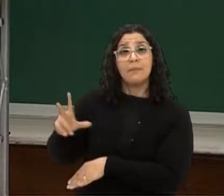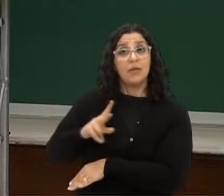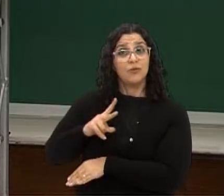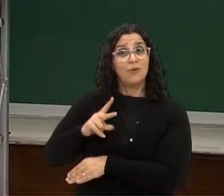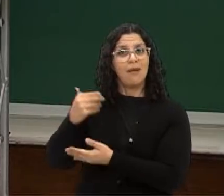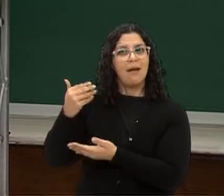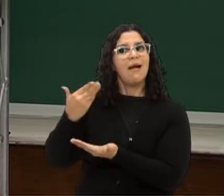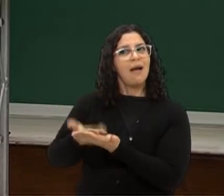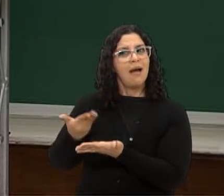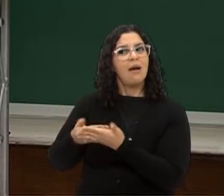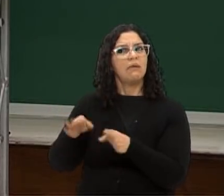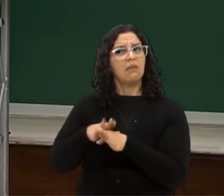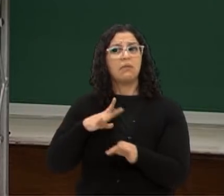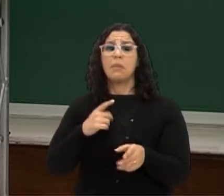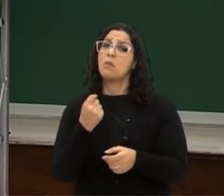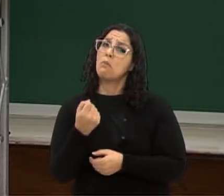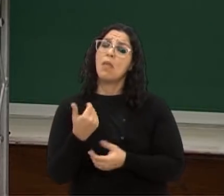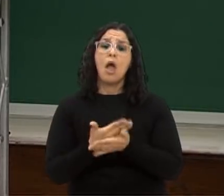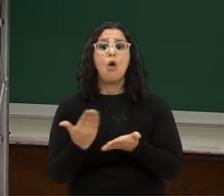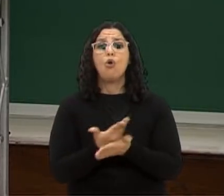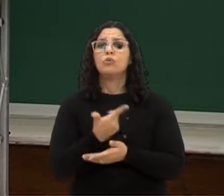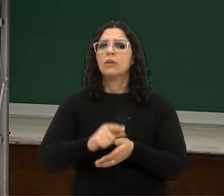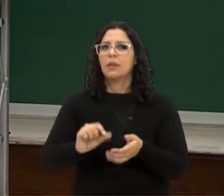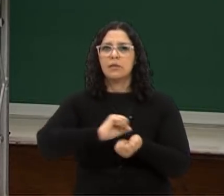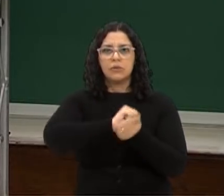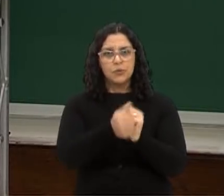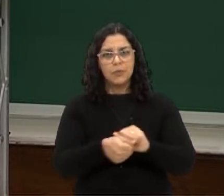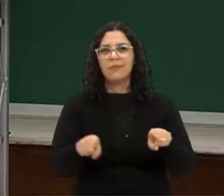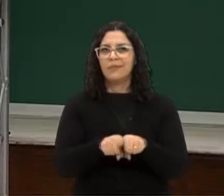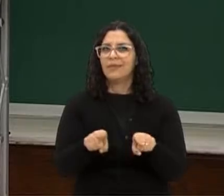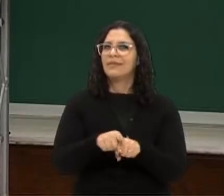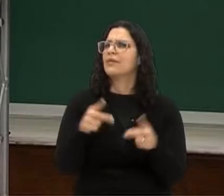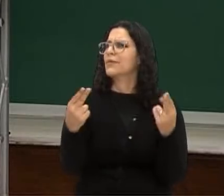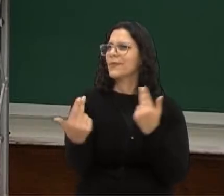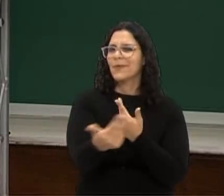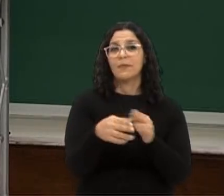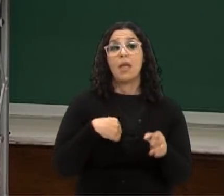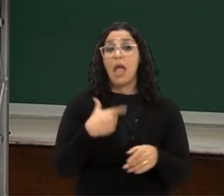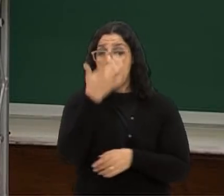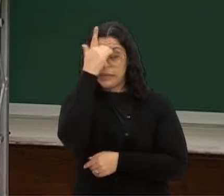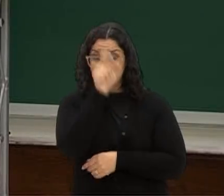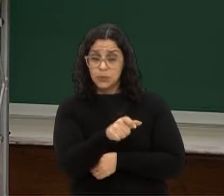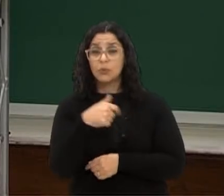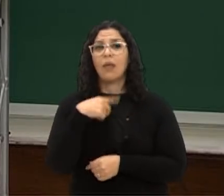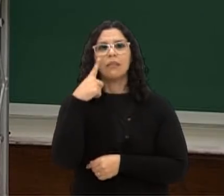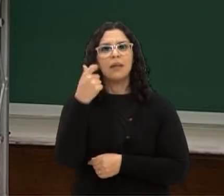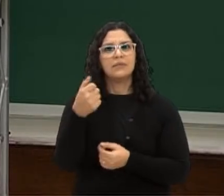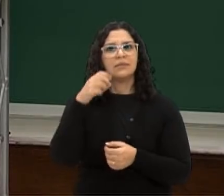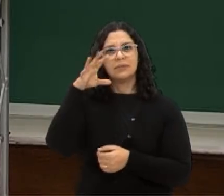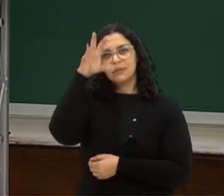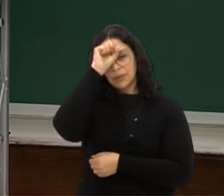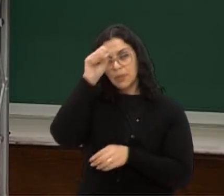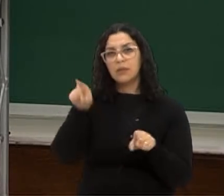particular. Então, como qualquer outra modalidade esportiva, aí, às vezes pessoas querem aprender, né? Só ela